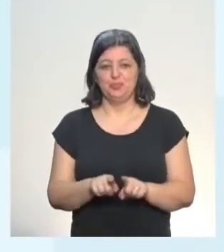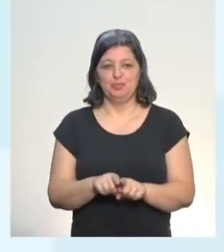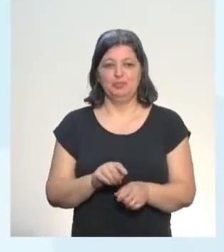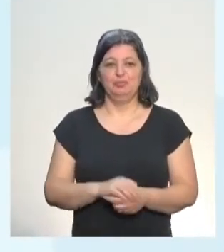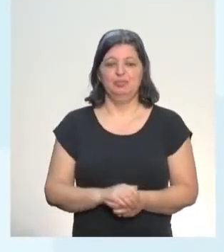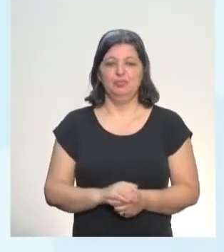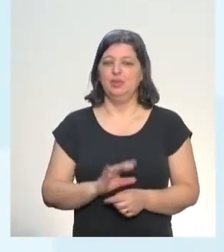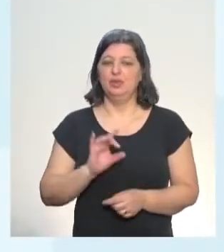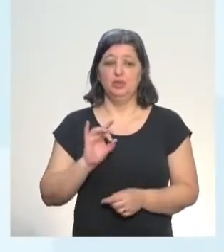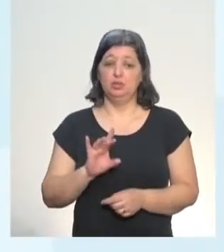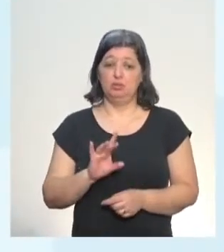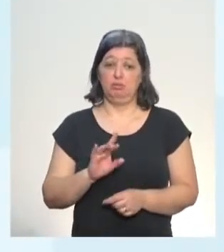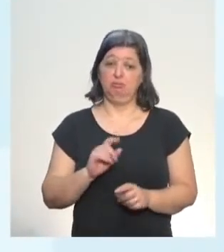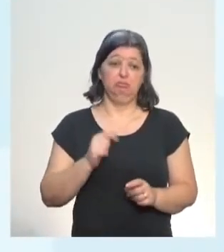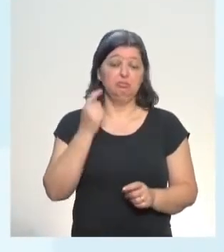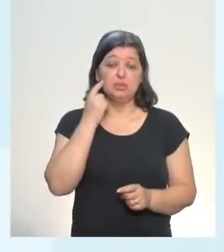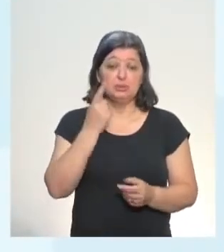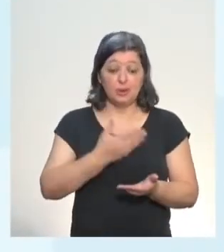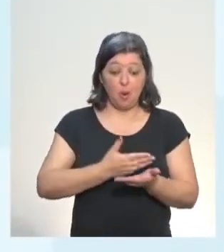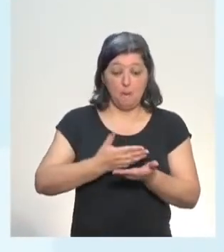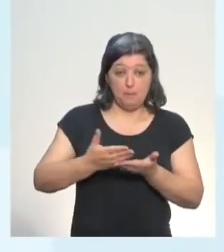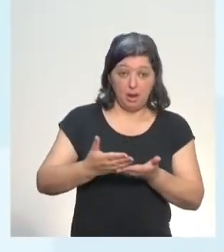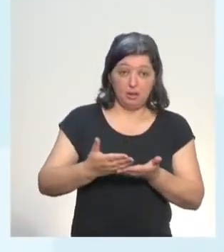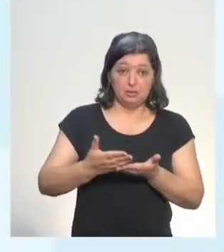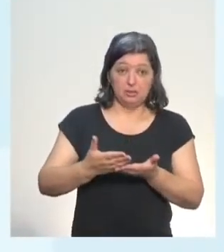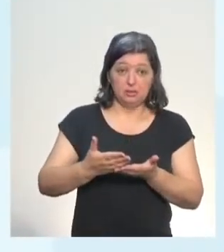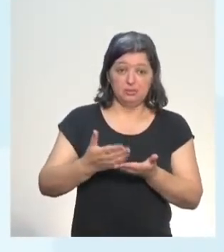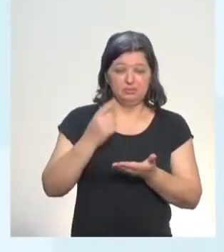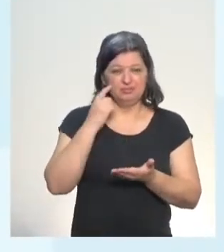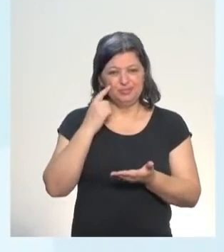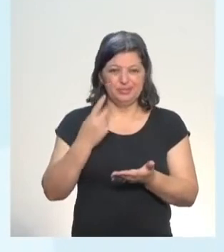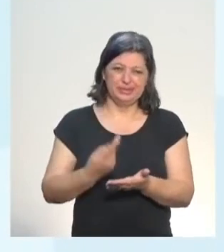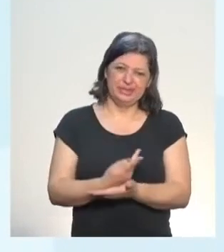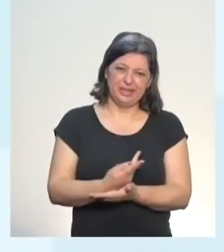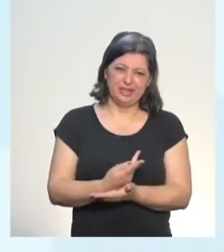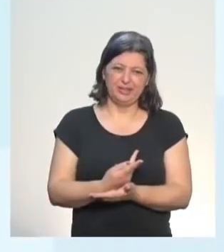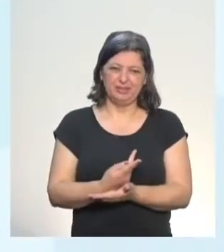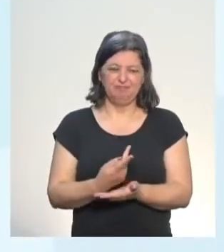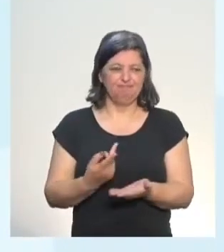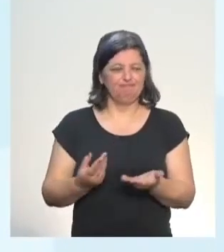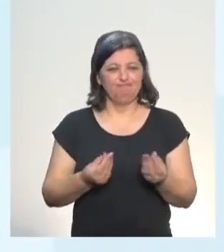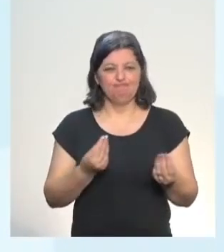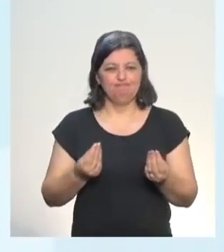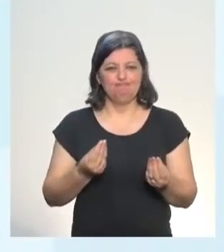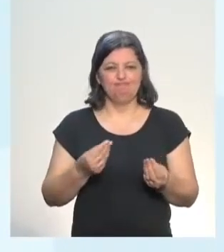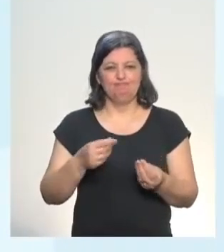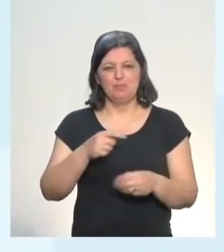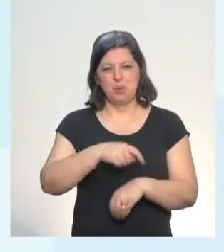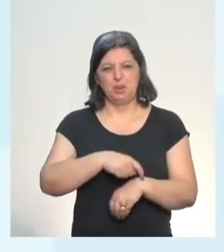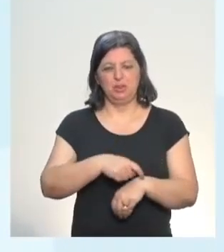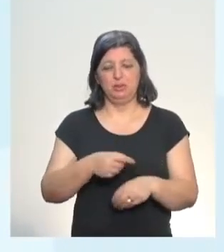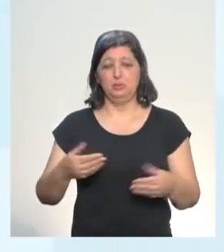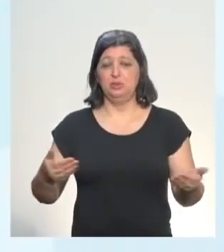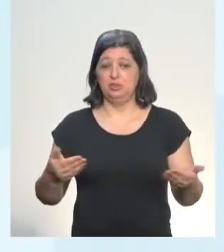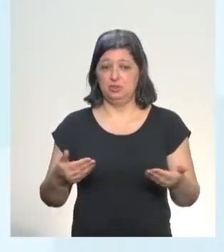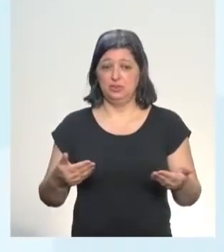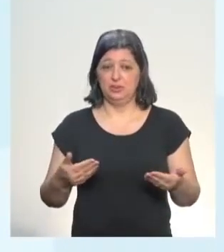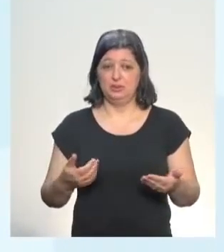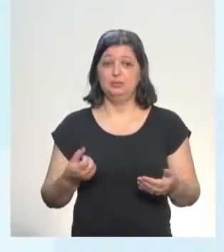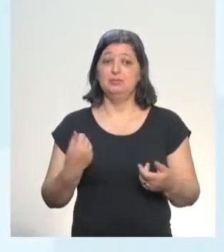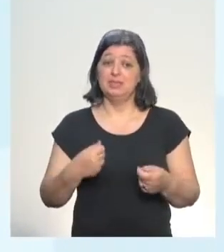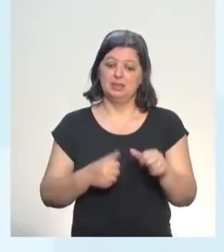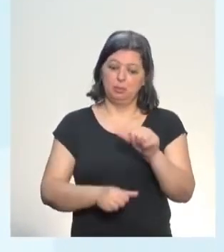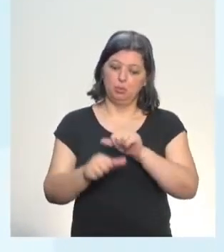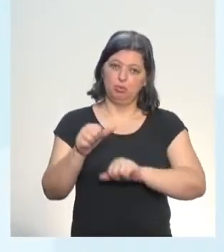só restart, quer dizer, ele começa, mas ainda vai estar errado, que nem no presente vai estar isso aí. Então ele vai ter que colocar esse start no passado. Para